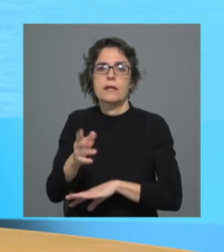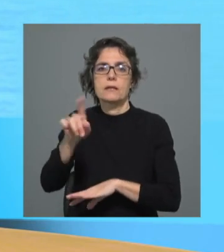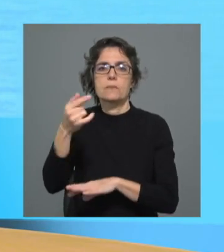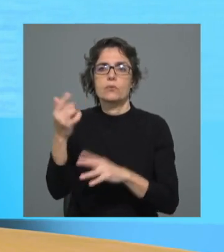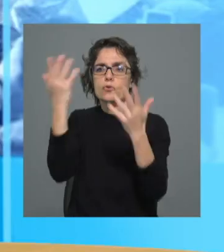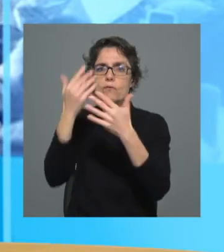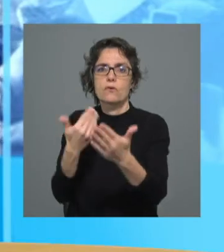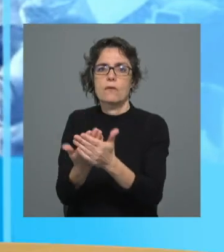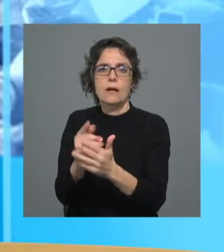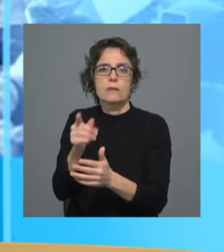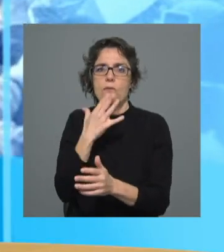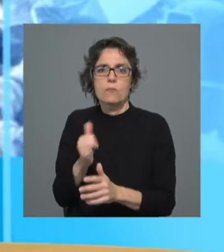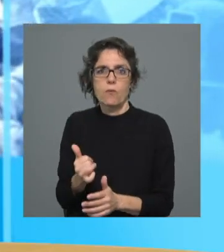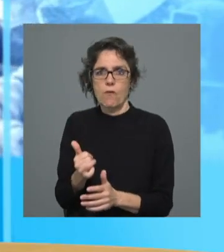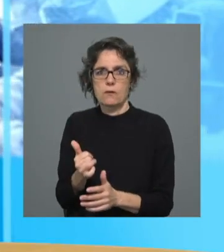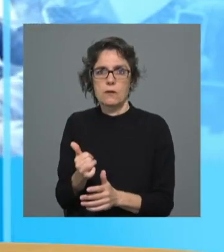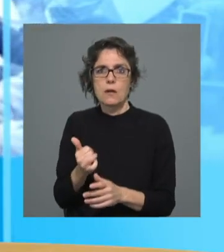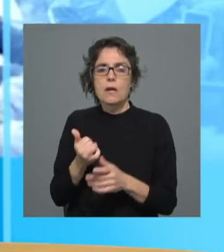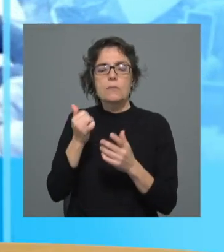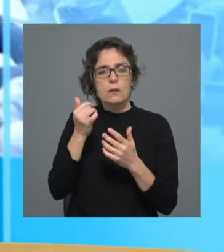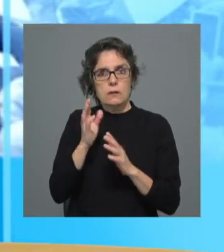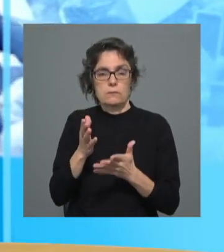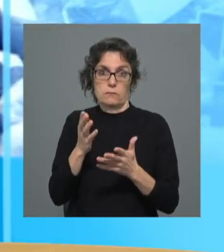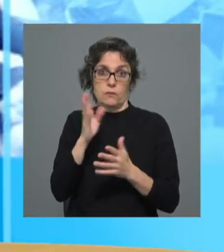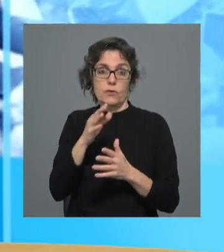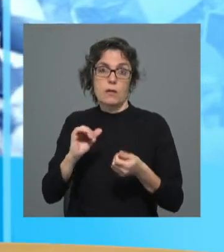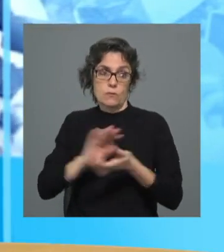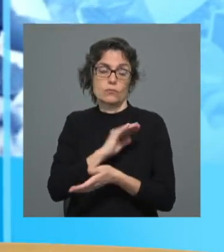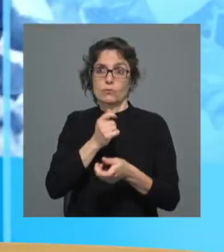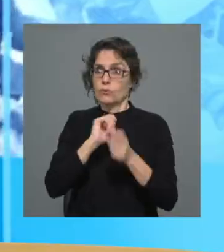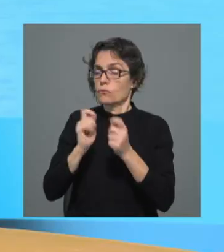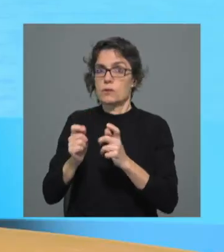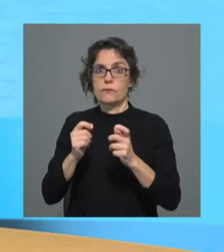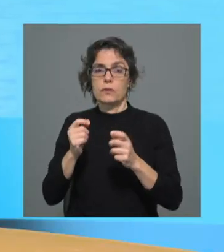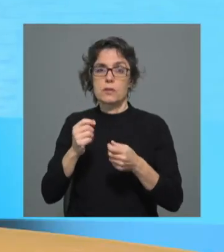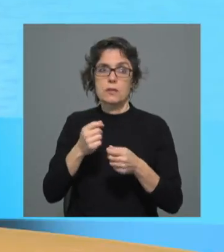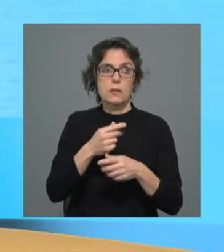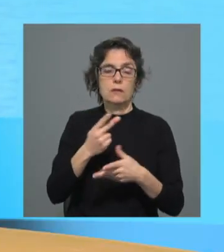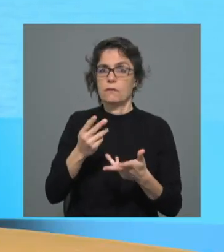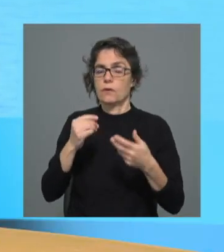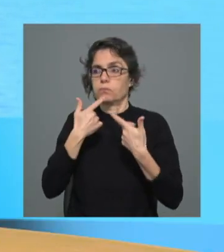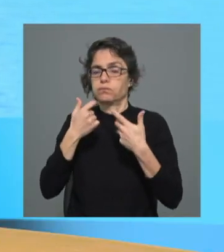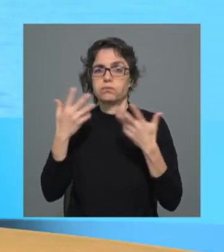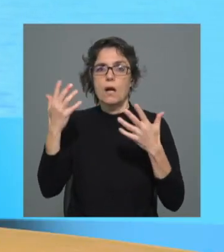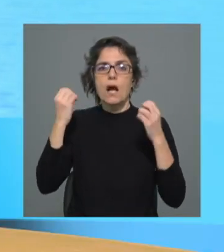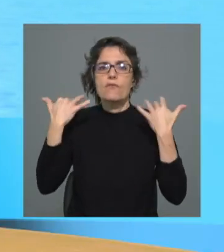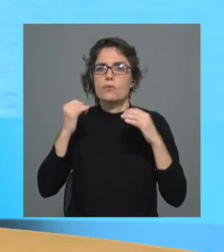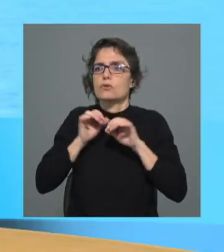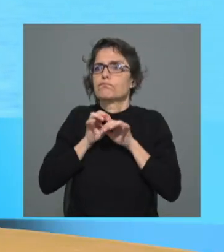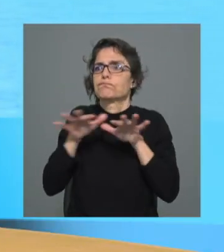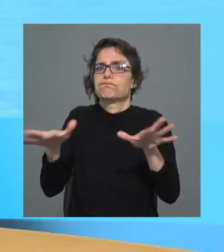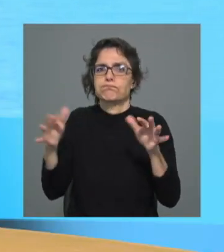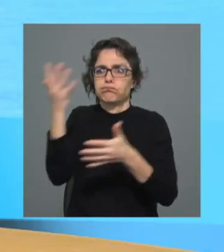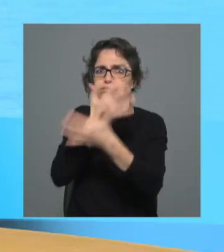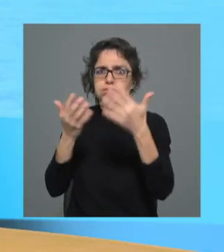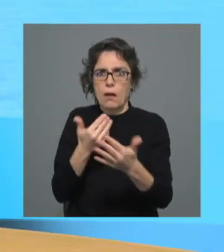muito difícil comunicar de forma eficaz num ambiente com tanto ruído mediático neste momento. De resto, este elencar de alguns pontos